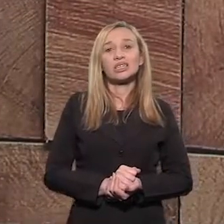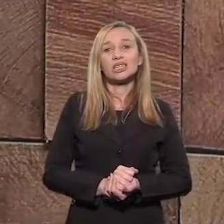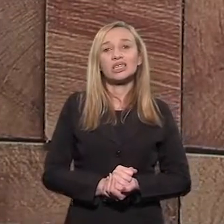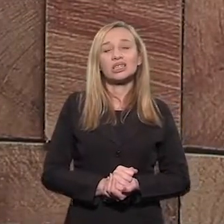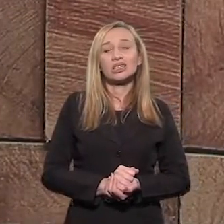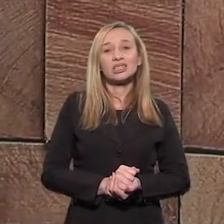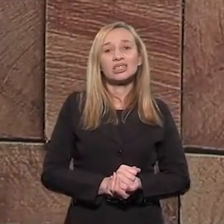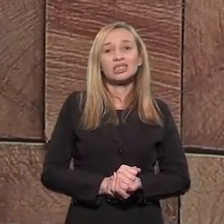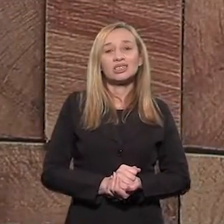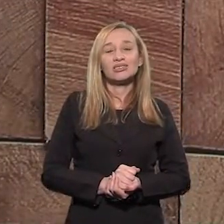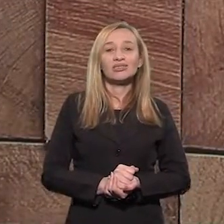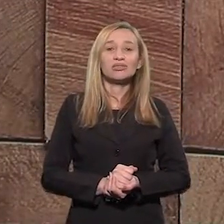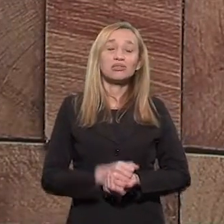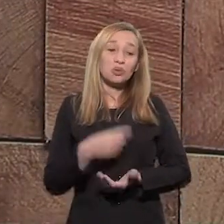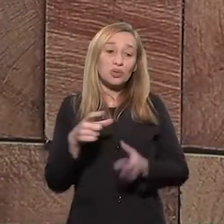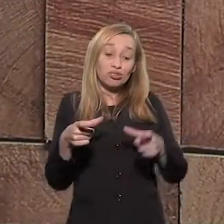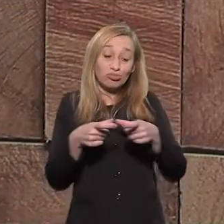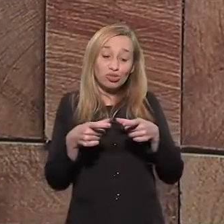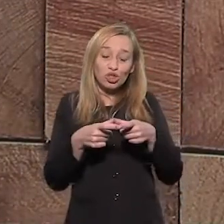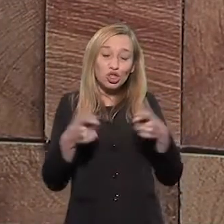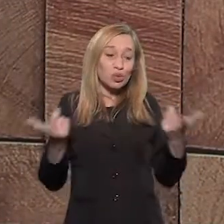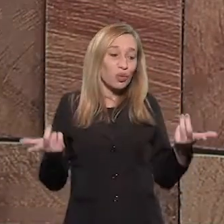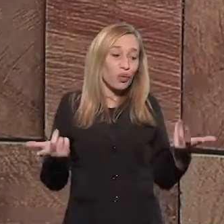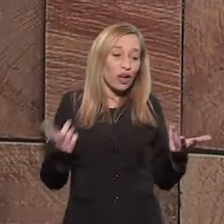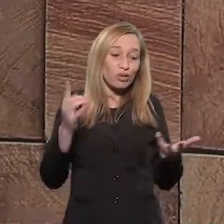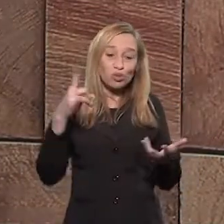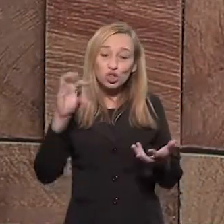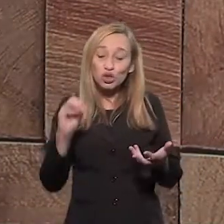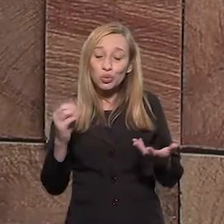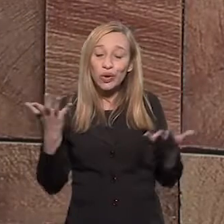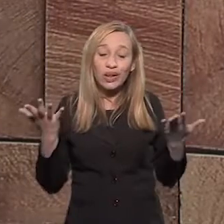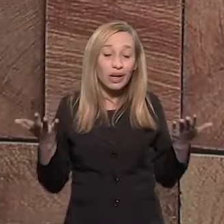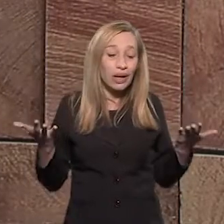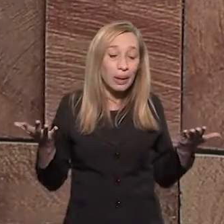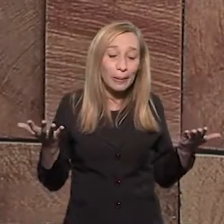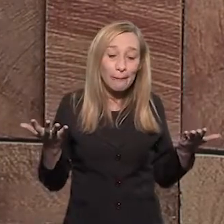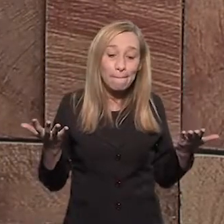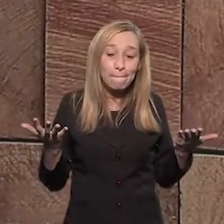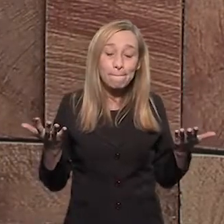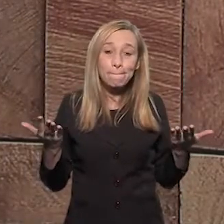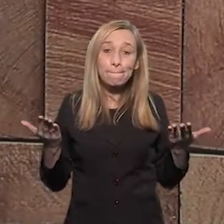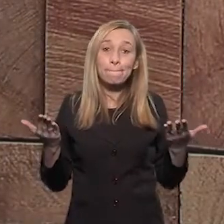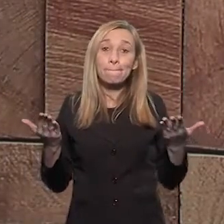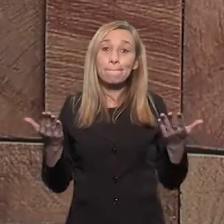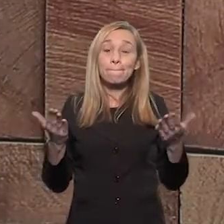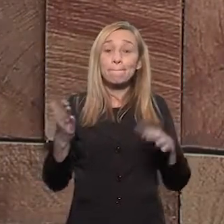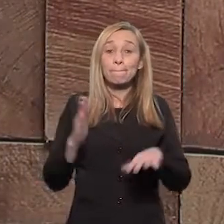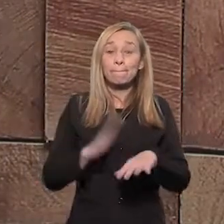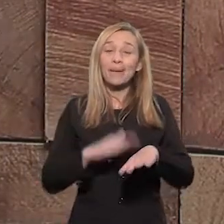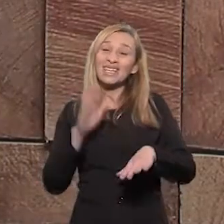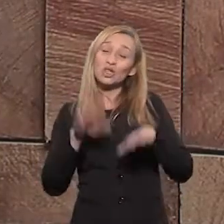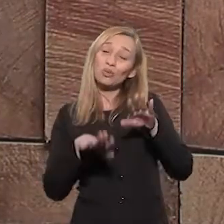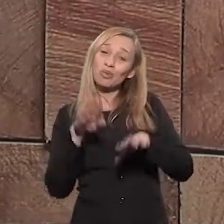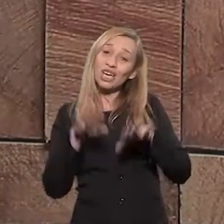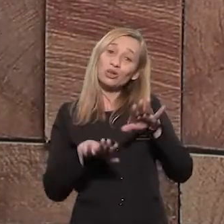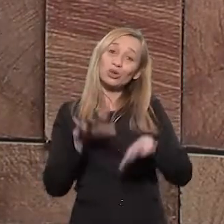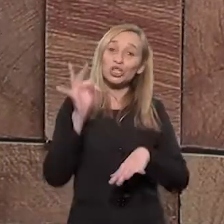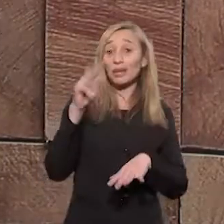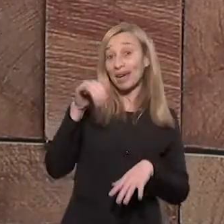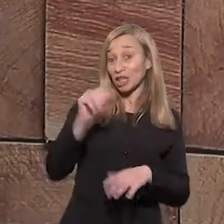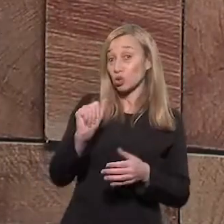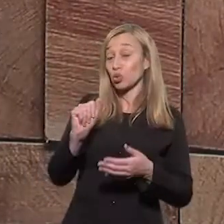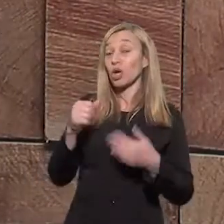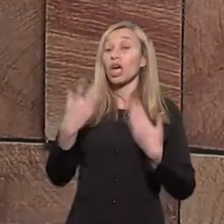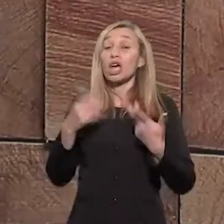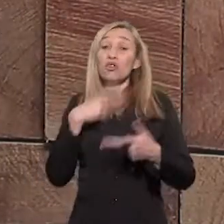E aí ficou sendo um disco de mais ou menos temático. Digo